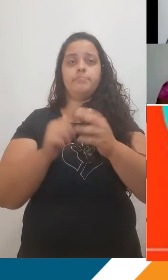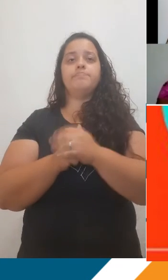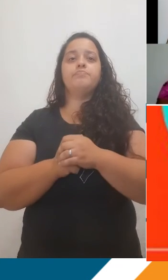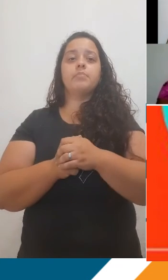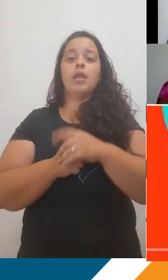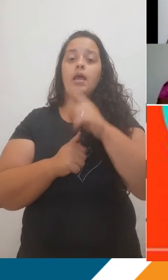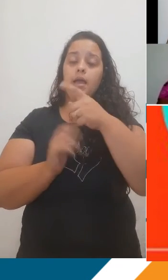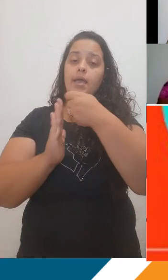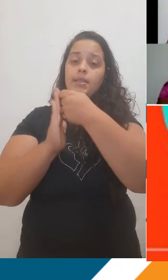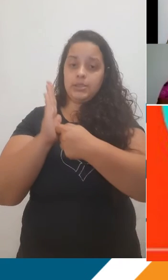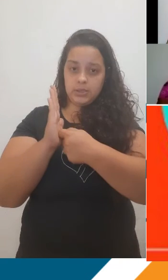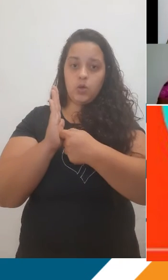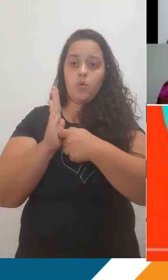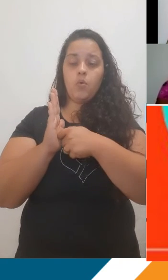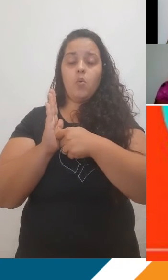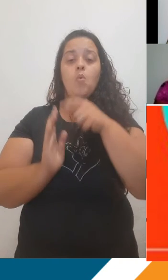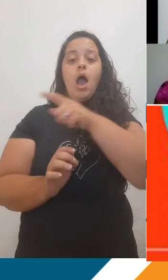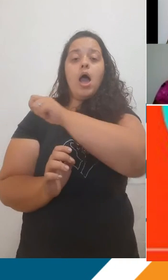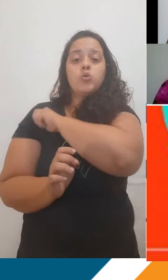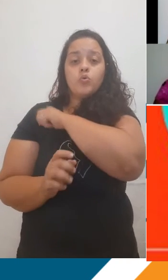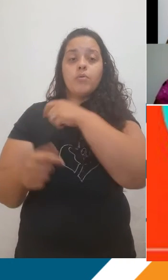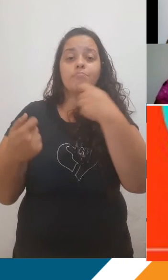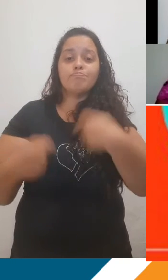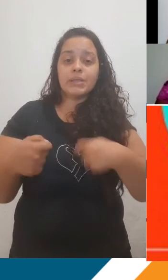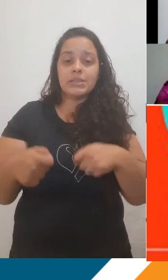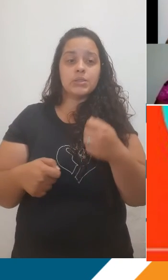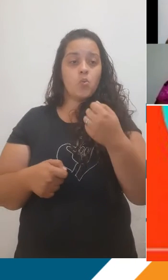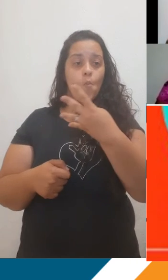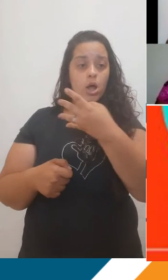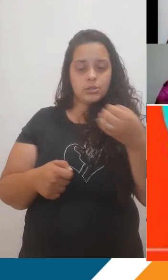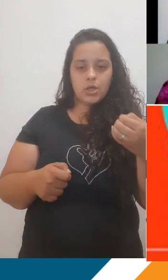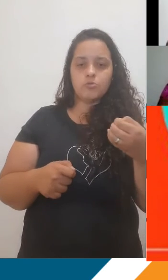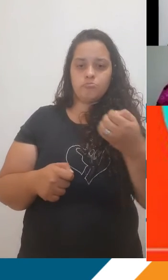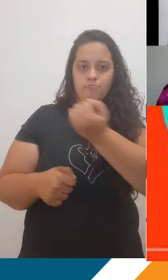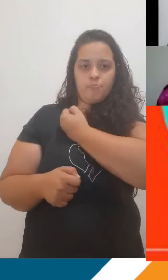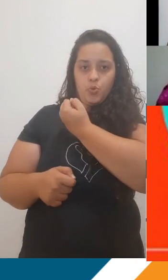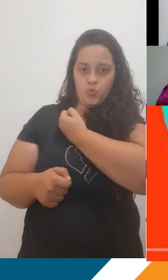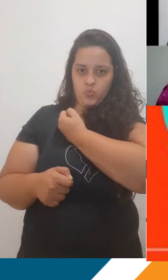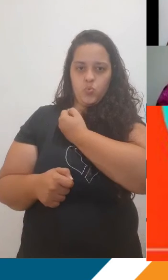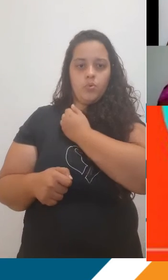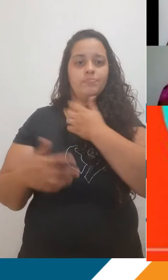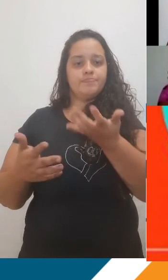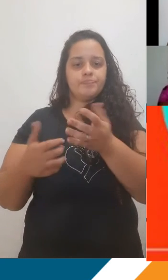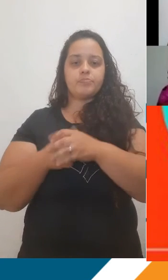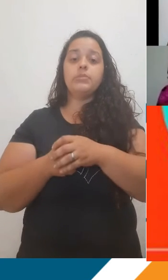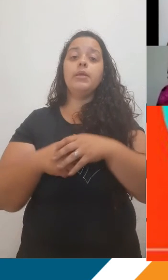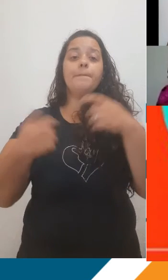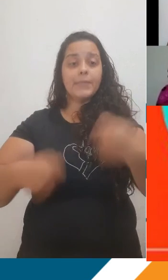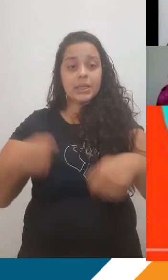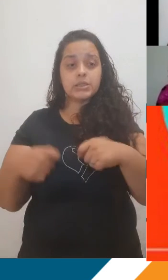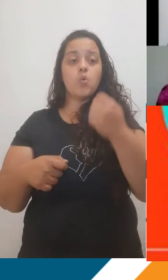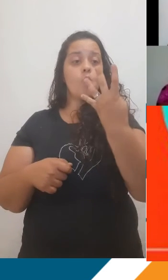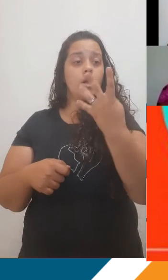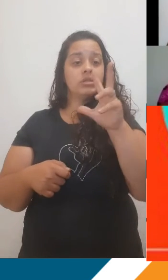Na redação, o aluno deverá possuir pontuação mínima de 400 pontos. E será exigido